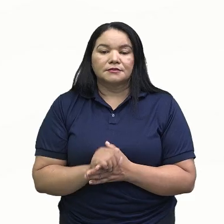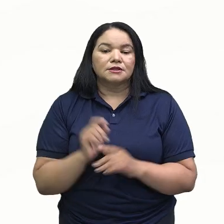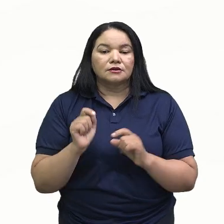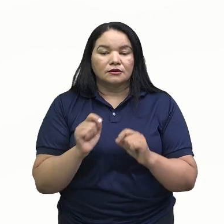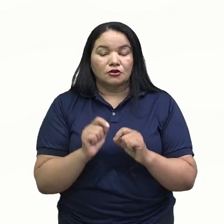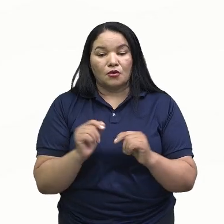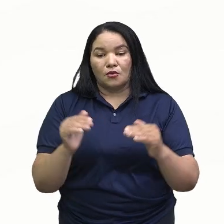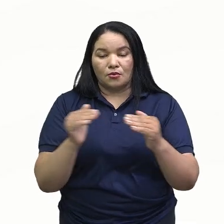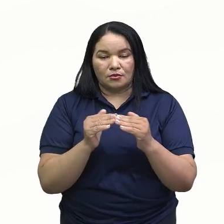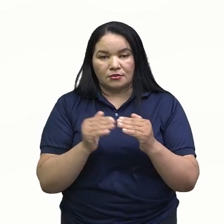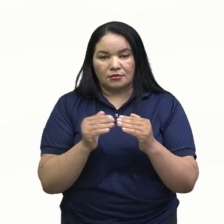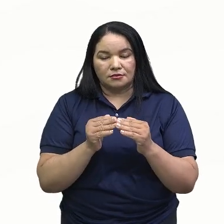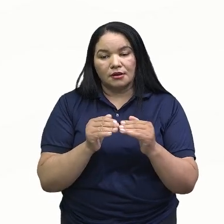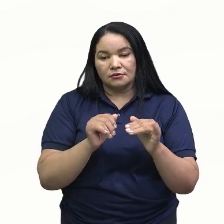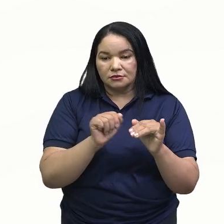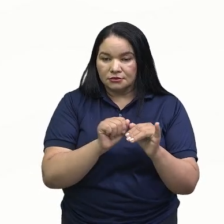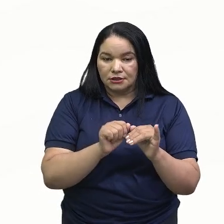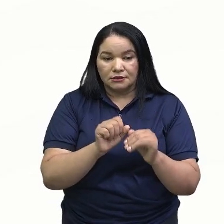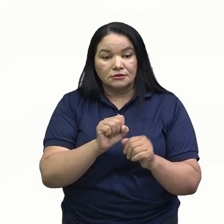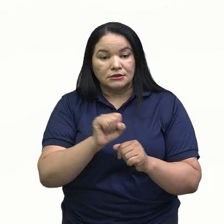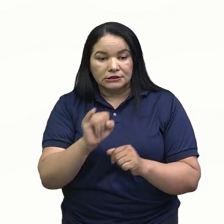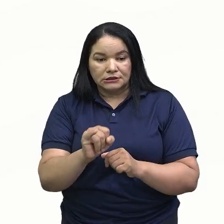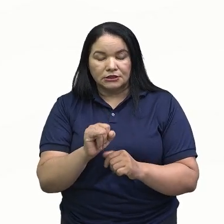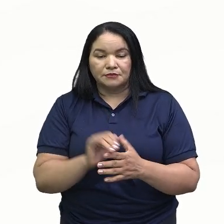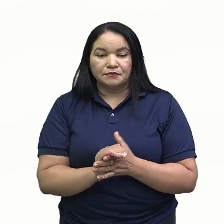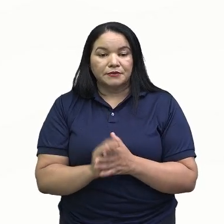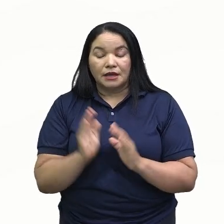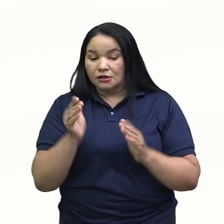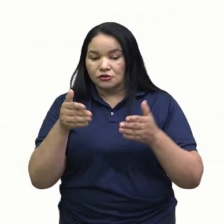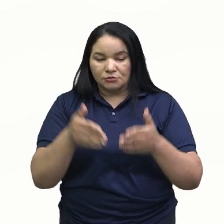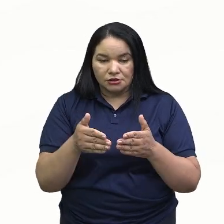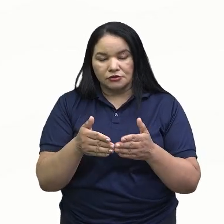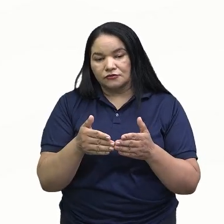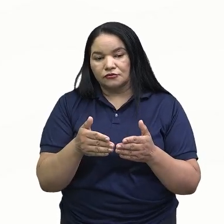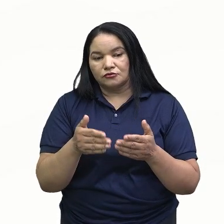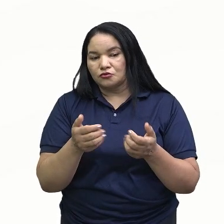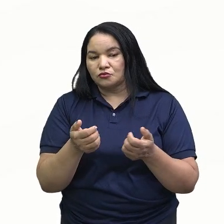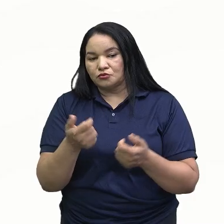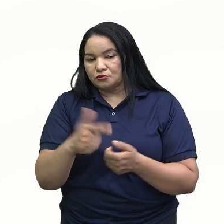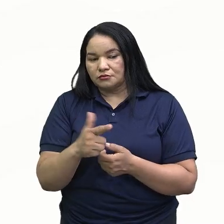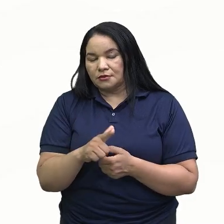com o sujeito, caso não haja especificação, tá? Então,